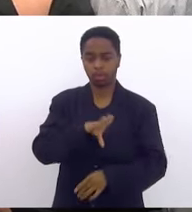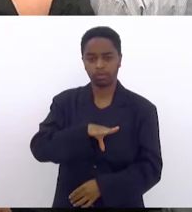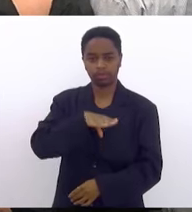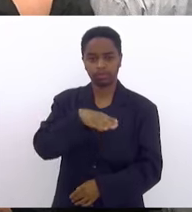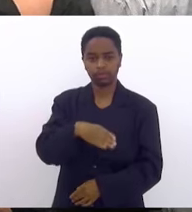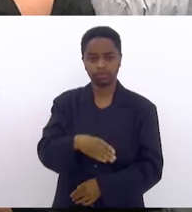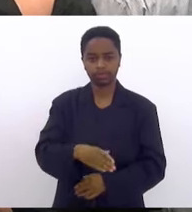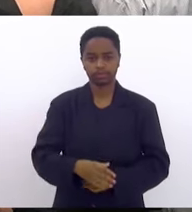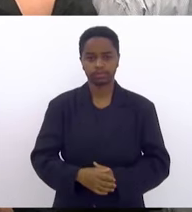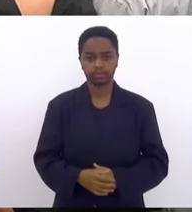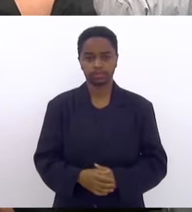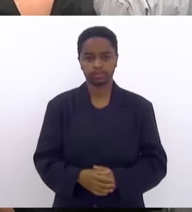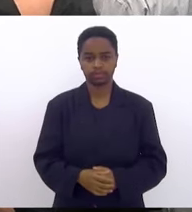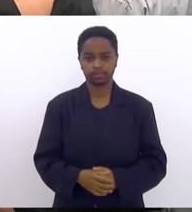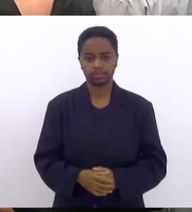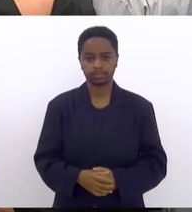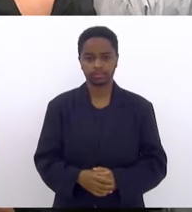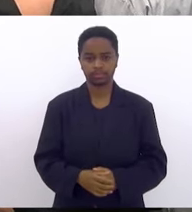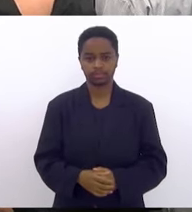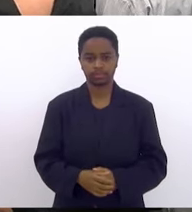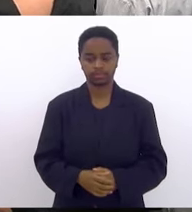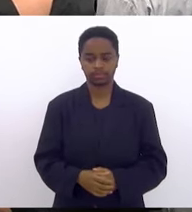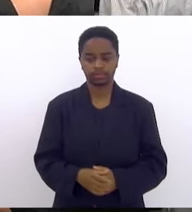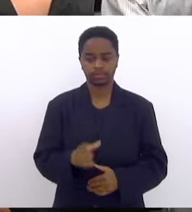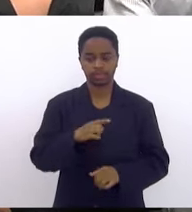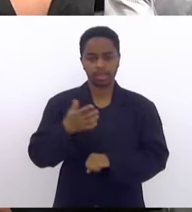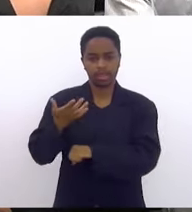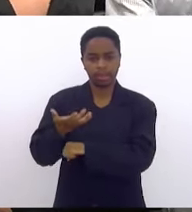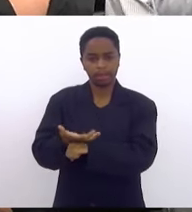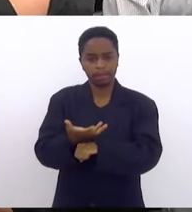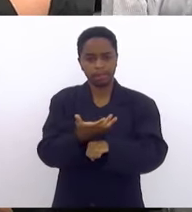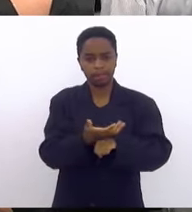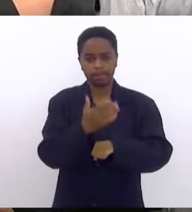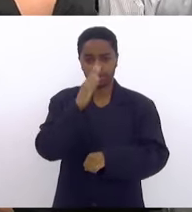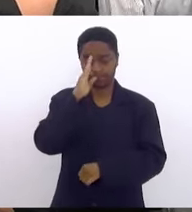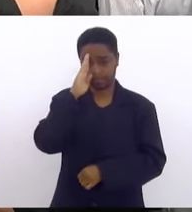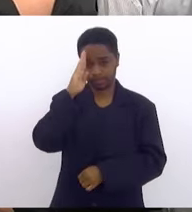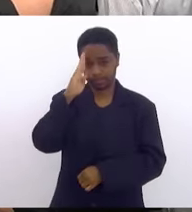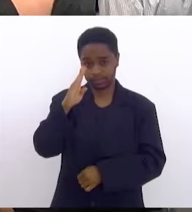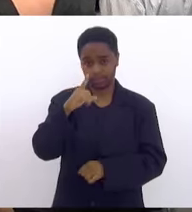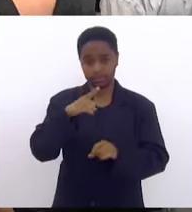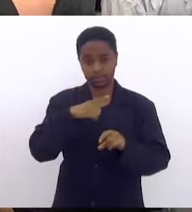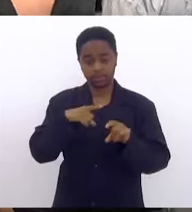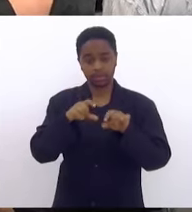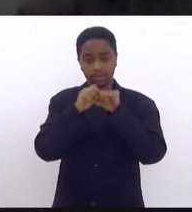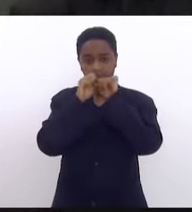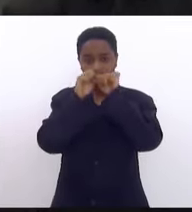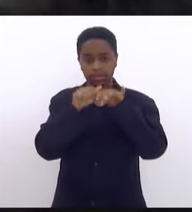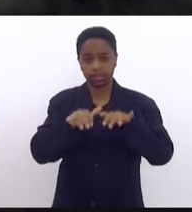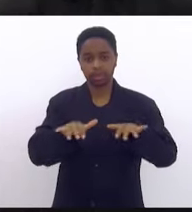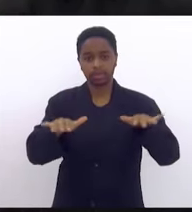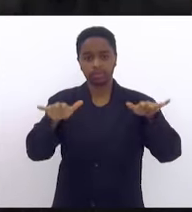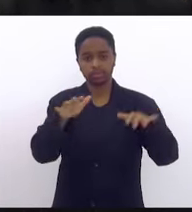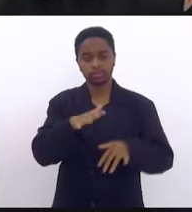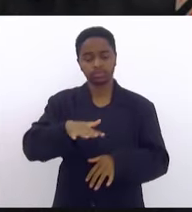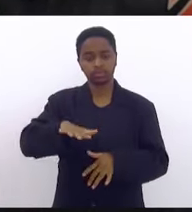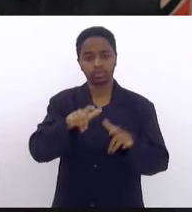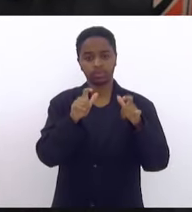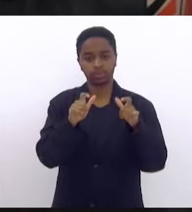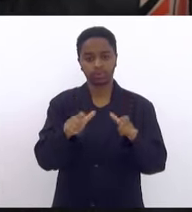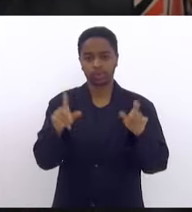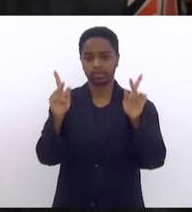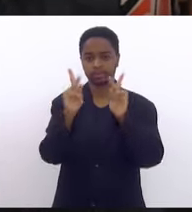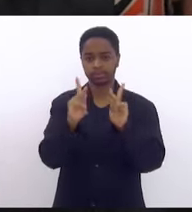O campanário em tua praça principal retrata o solo abençoado de quem faz